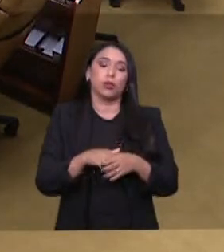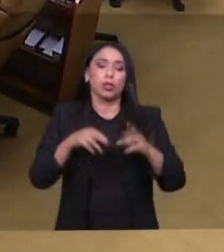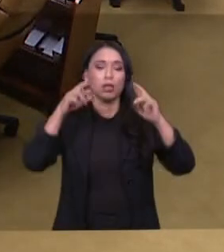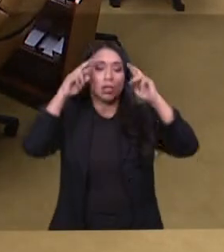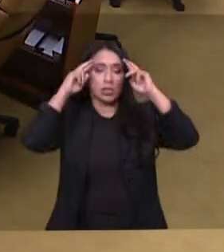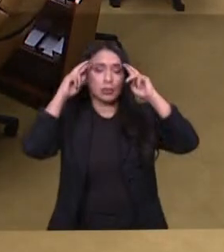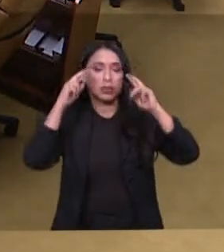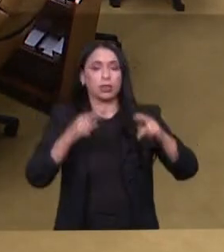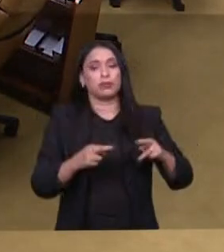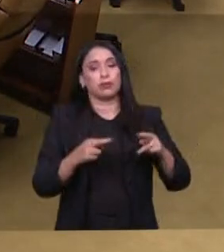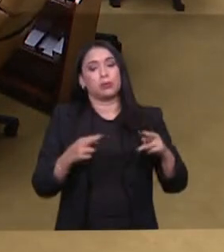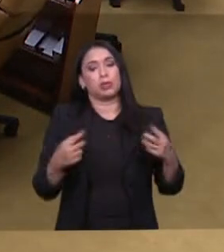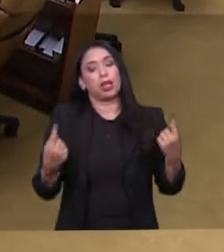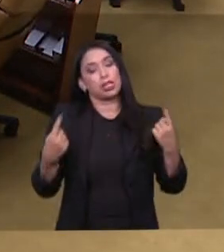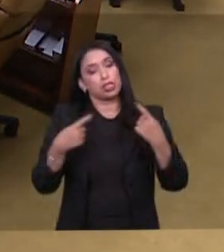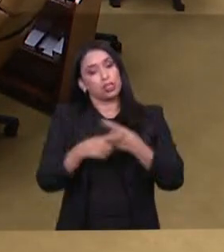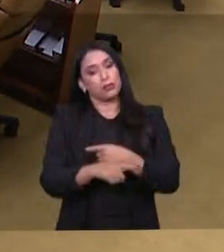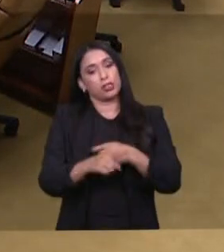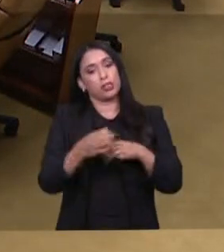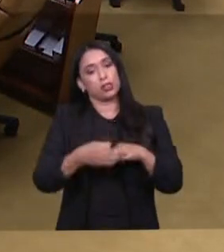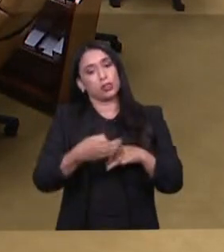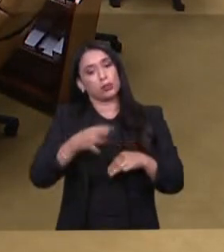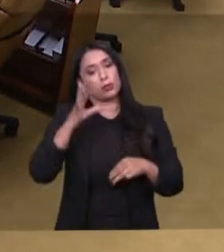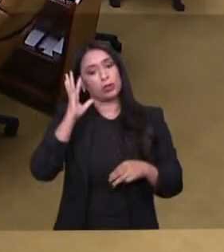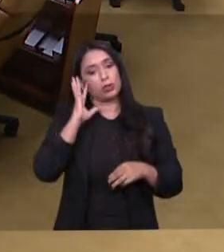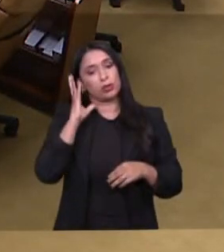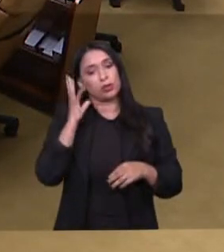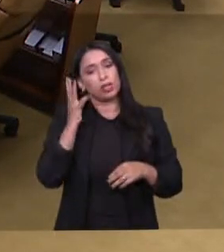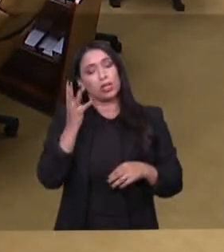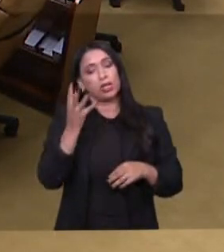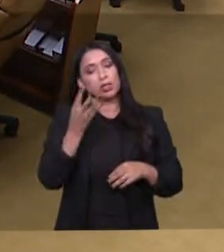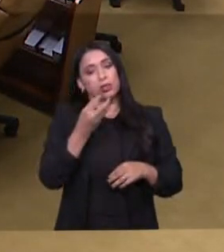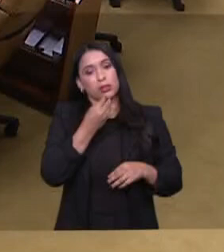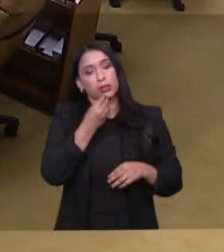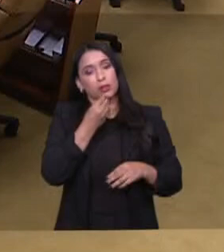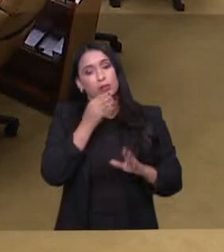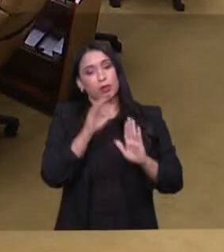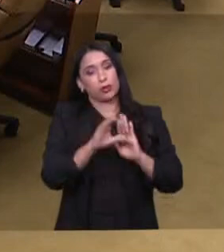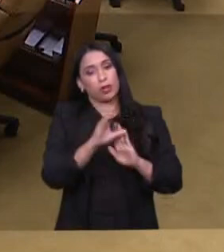respeitosamente a divergência do eminente ministro Dias Toffoli em relação ao caput